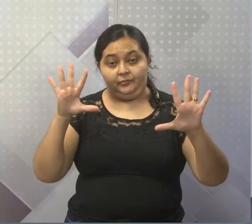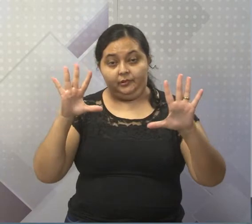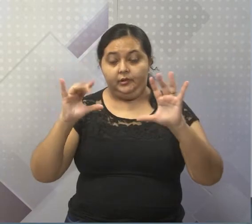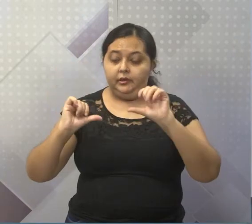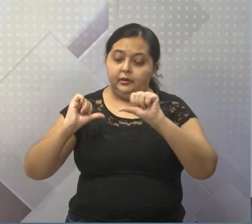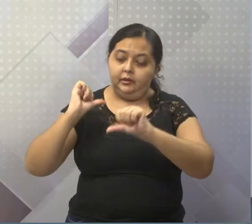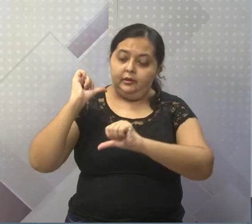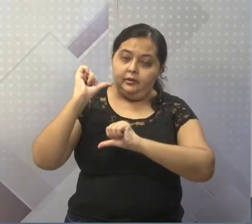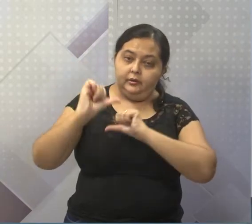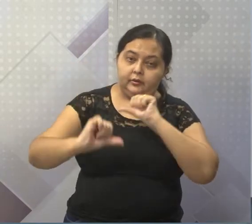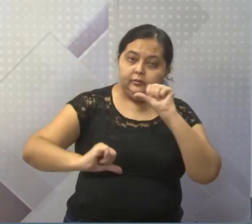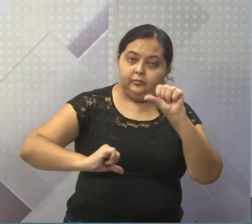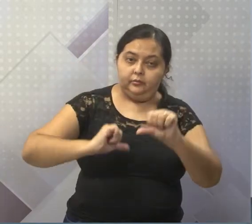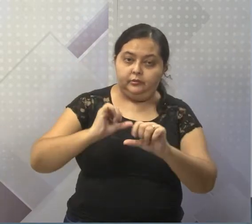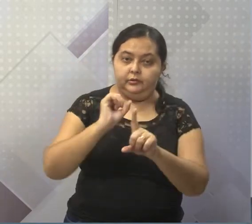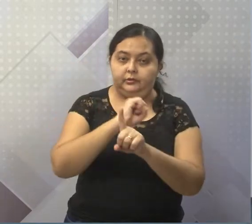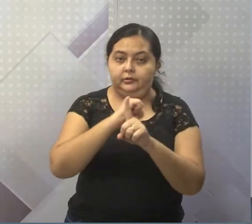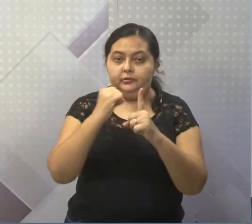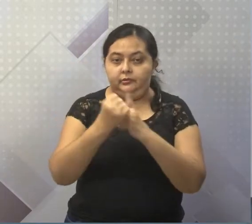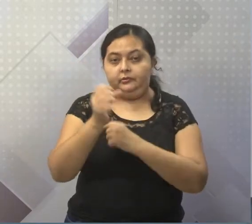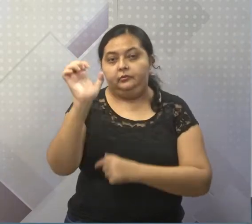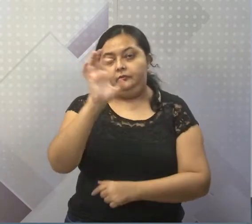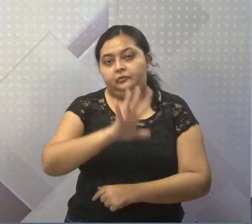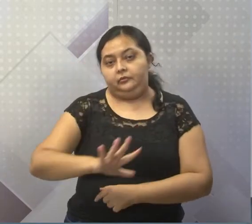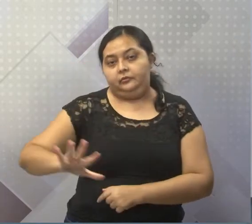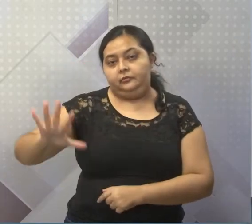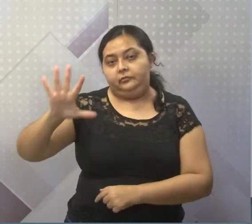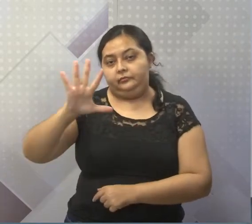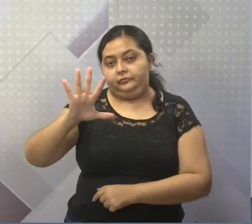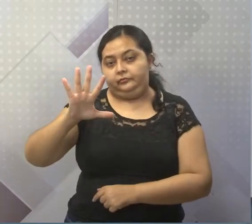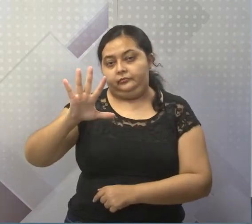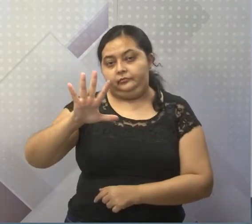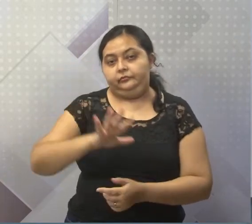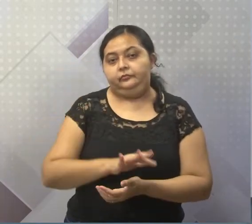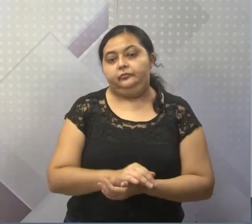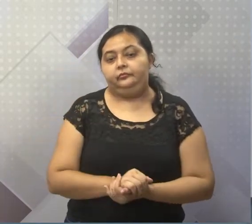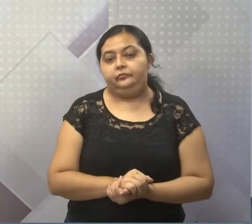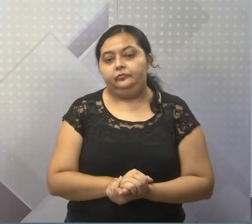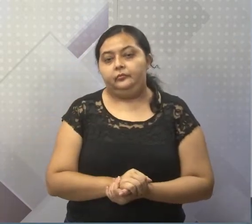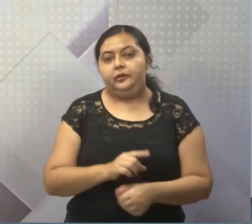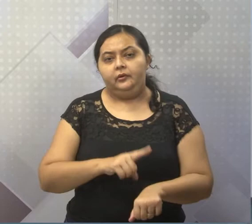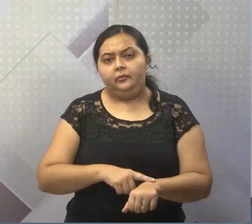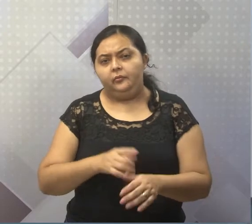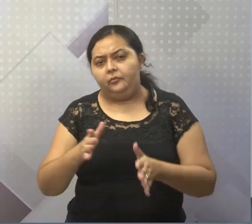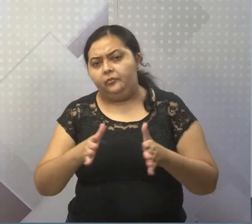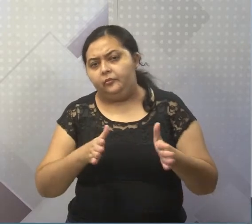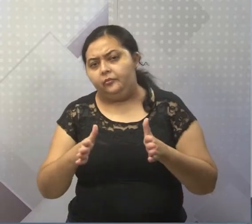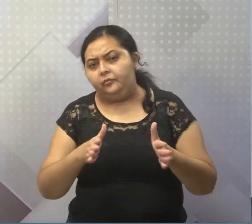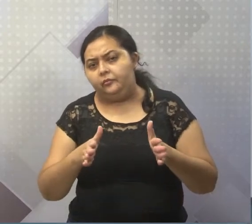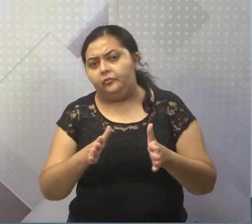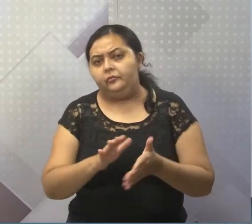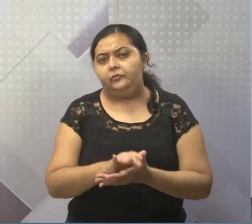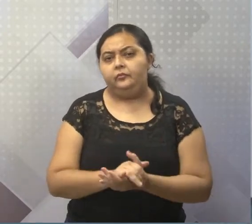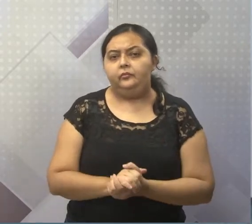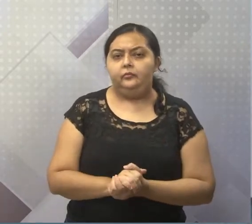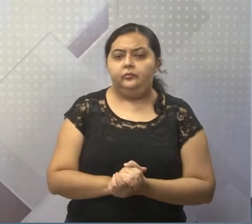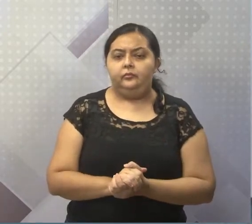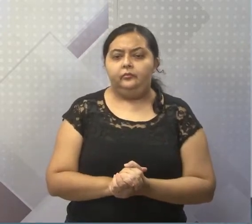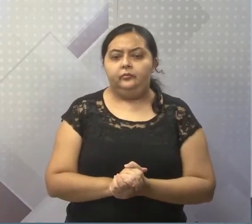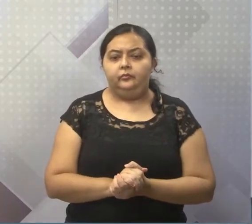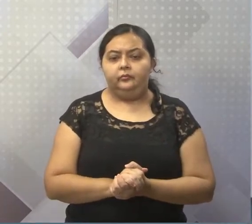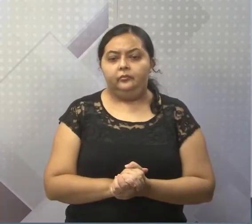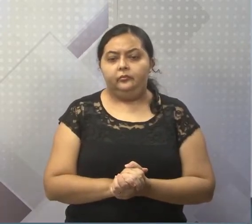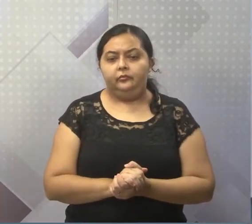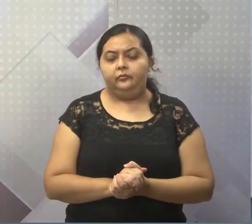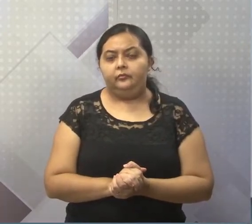essa transição na sociedade europeia né sai um pouco naquele período ali aonde é